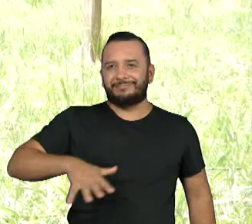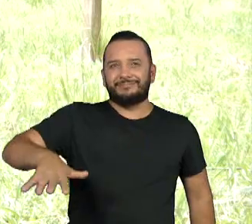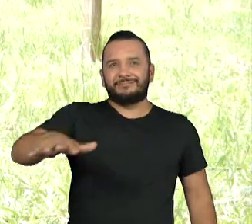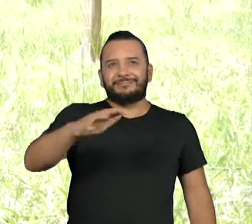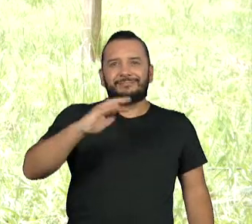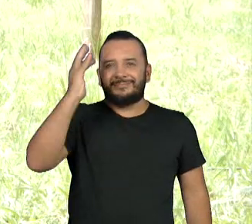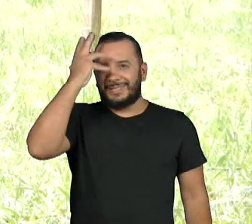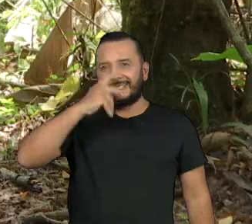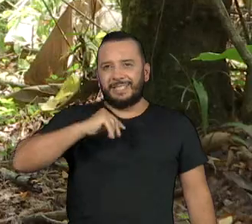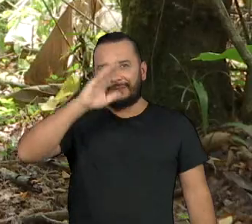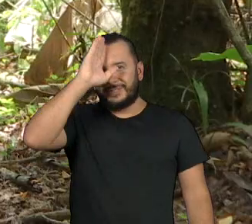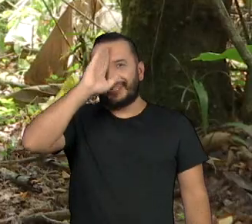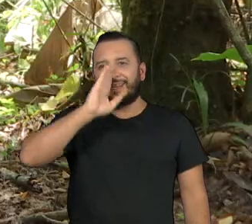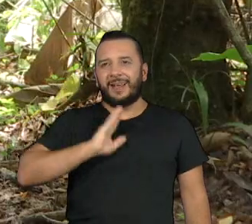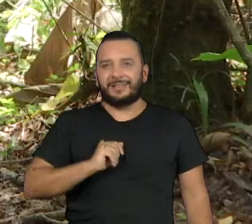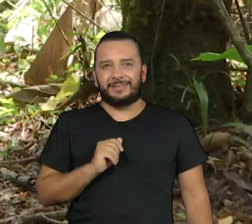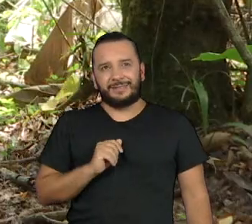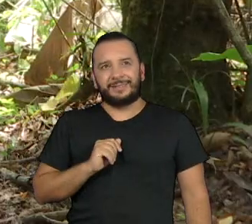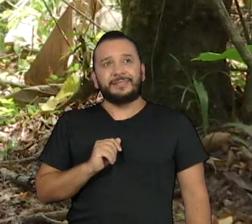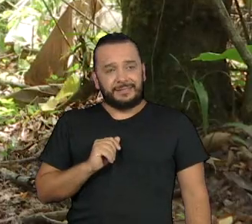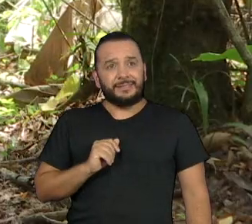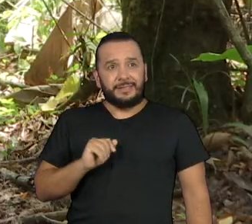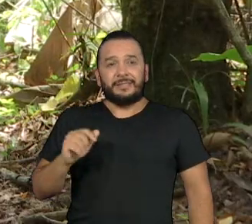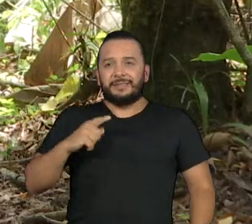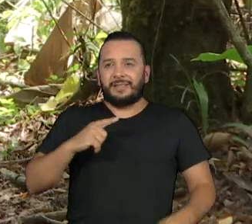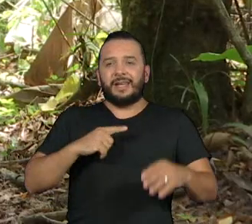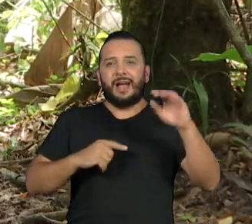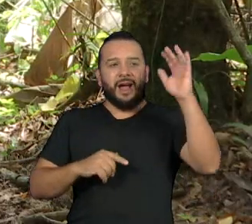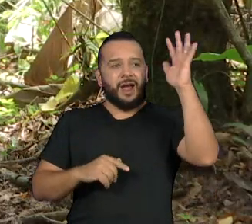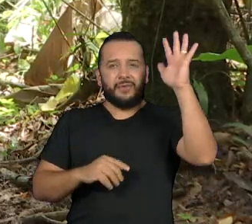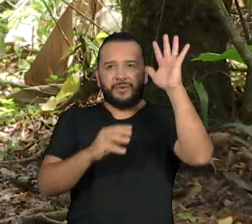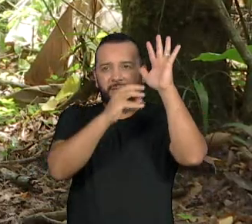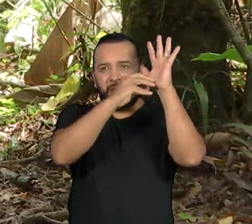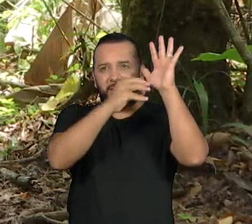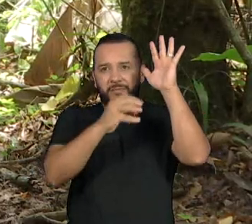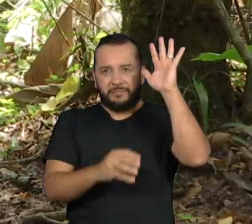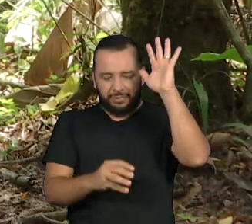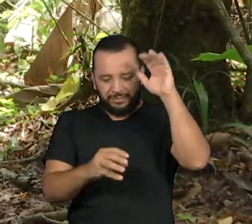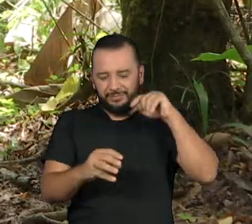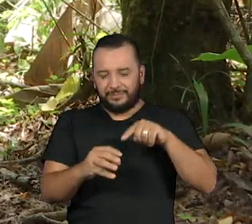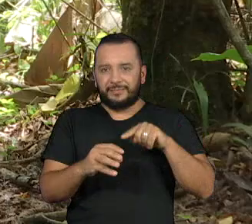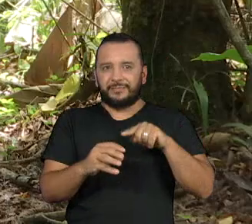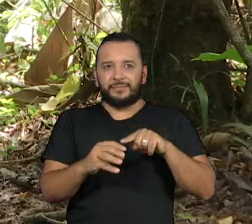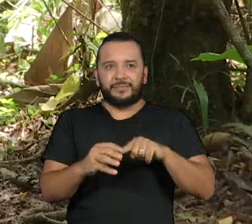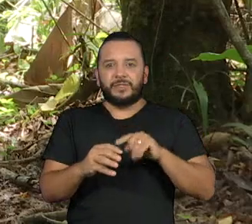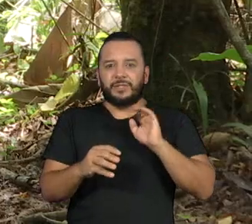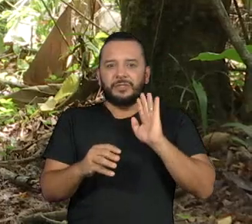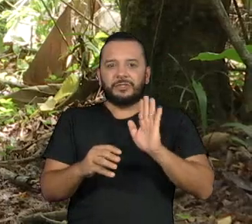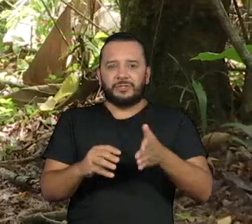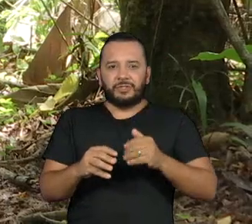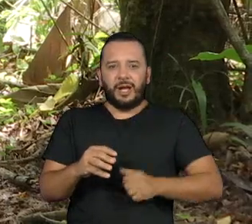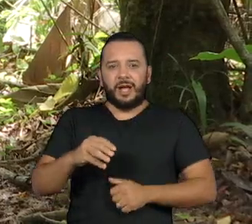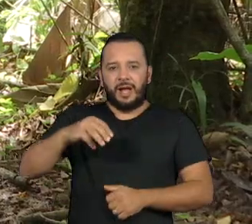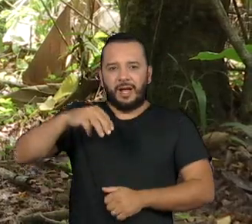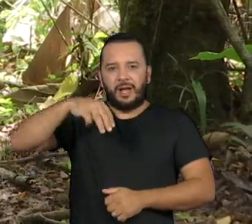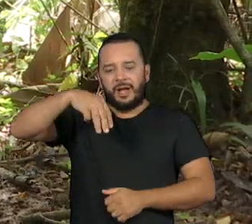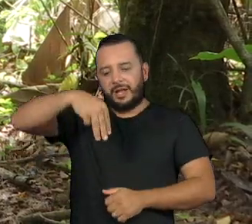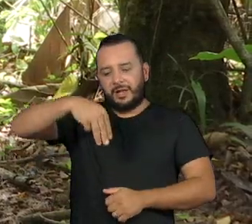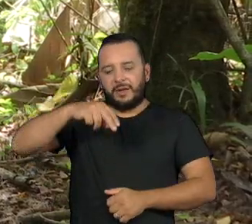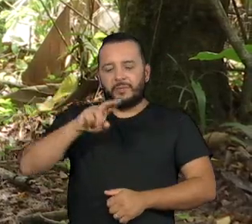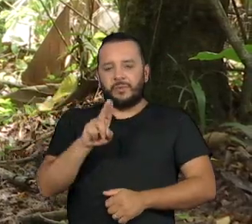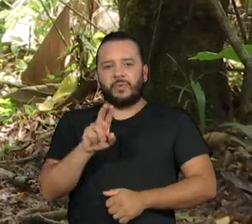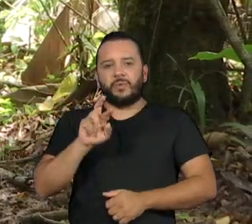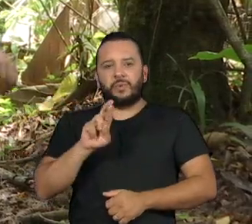dá de graça, né? Do alto das árvores cai o murumuru, fruto que significa sustento e trabalho para